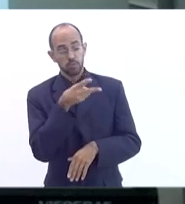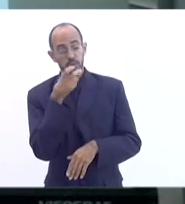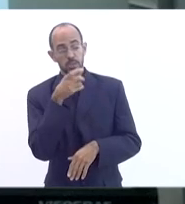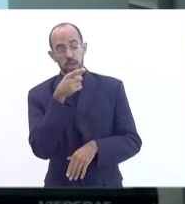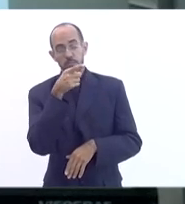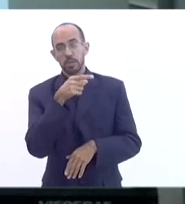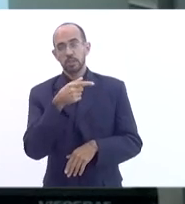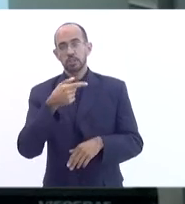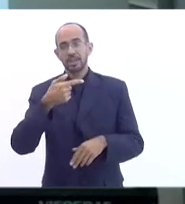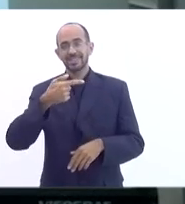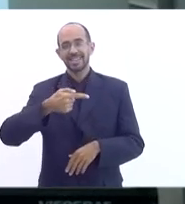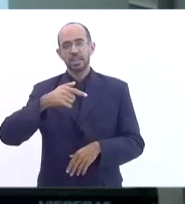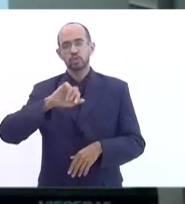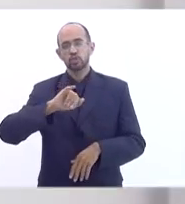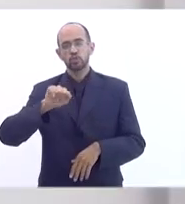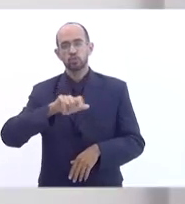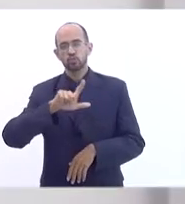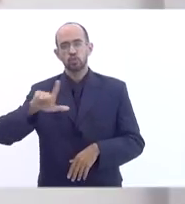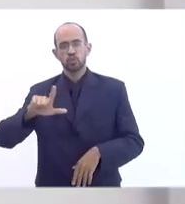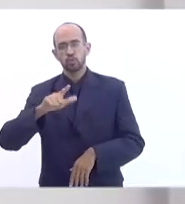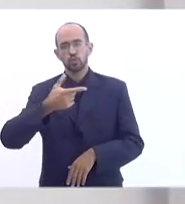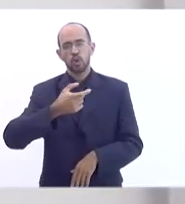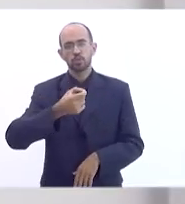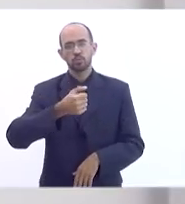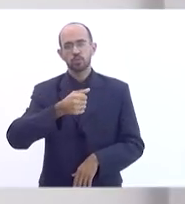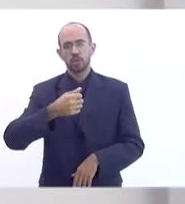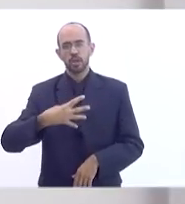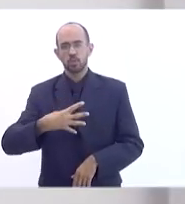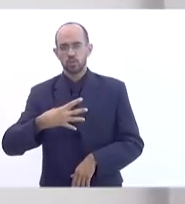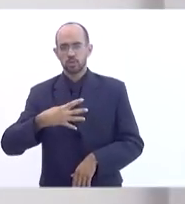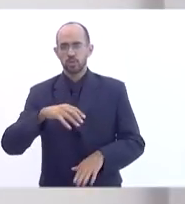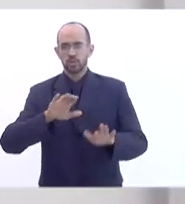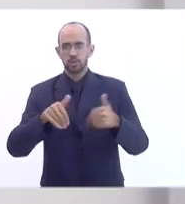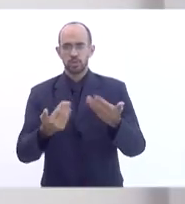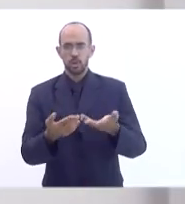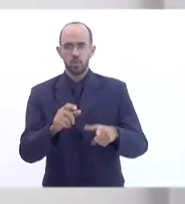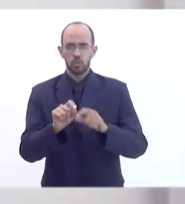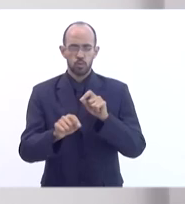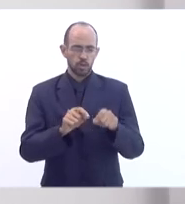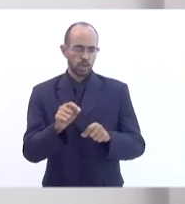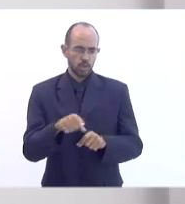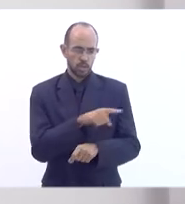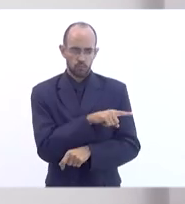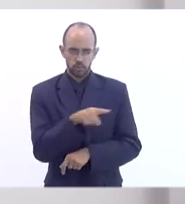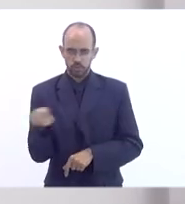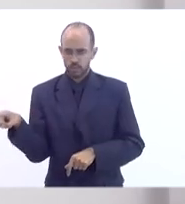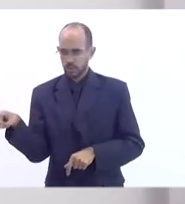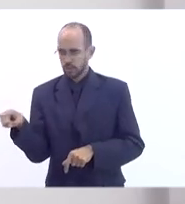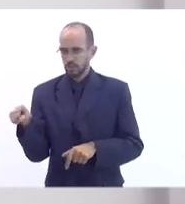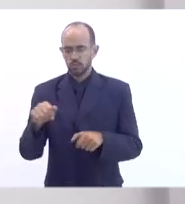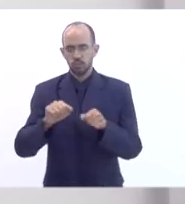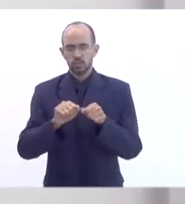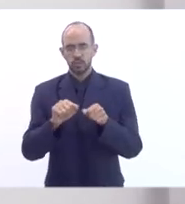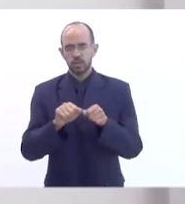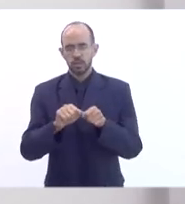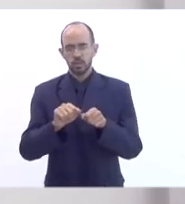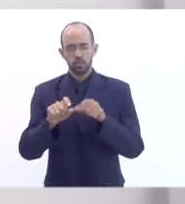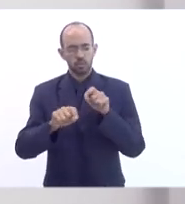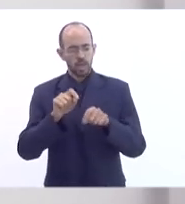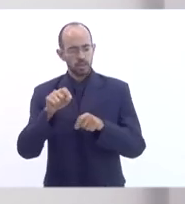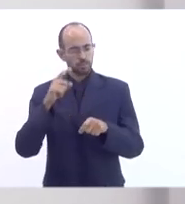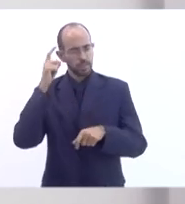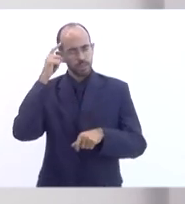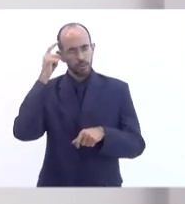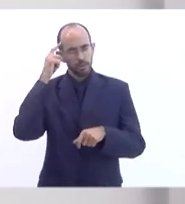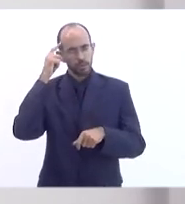sete de 2014 Então os senhores né Vamos fazer exame de consciência ao longo do